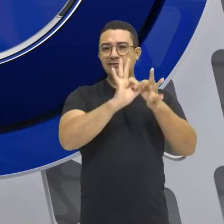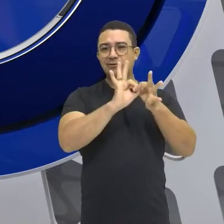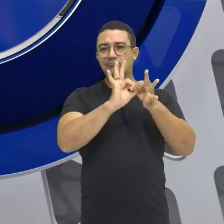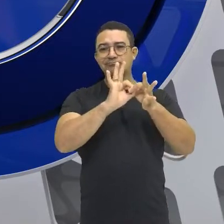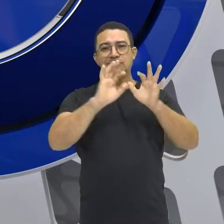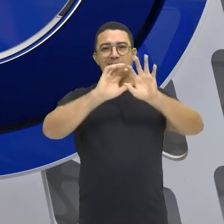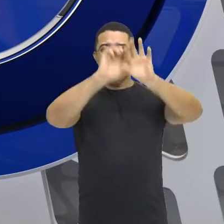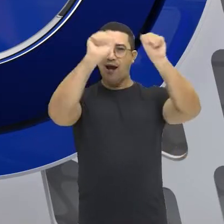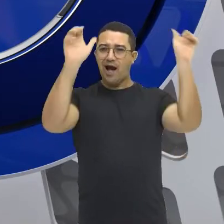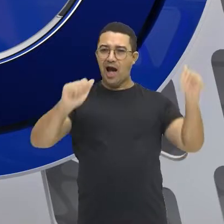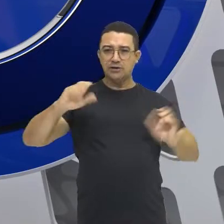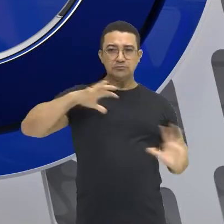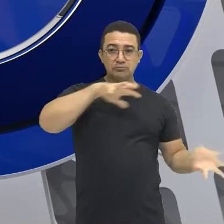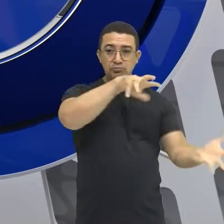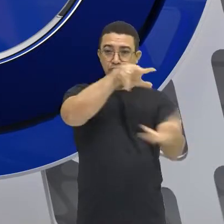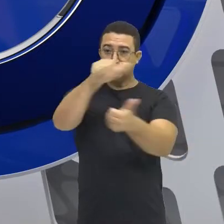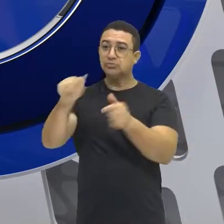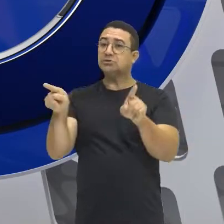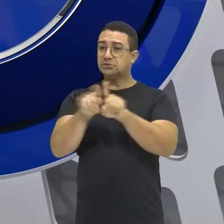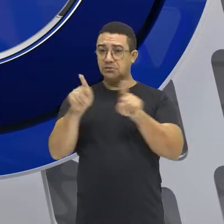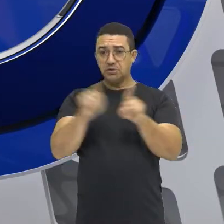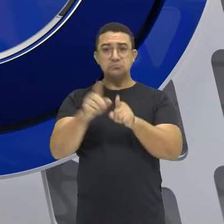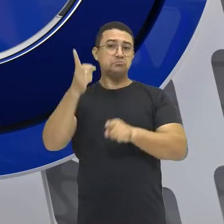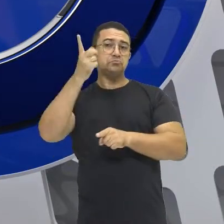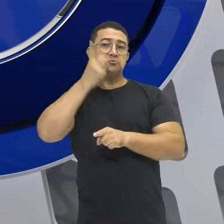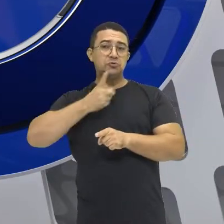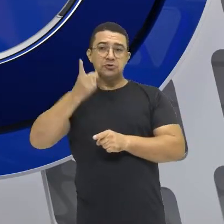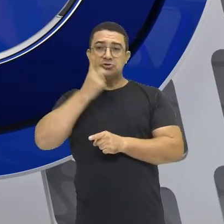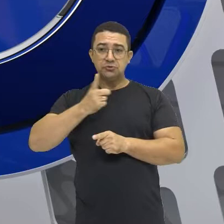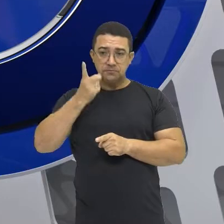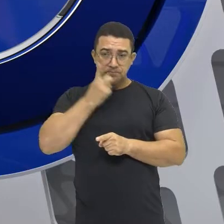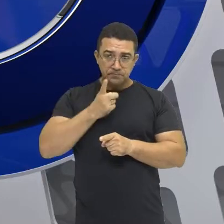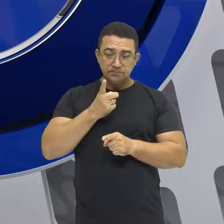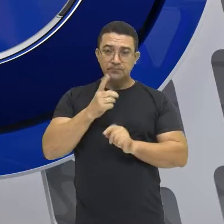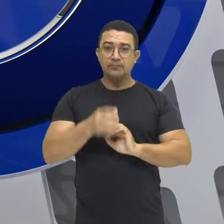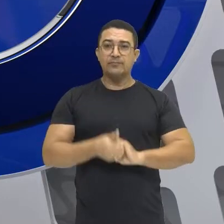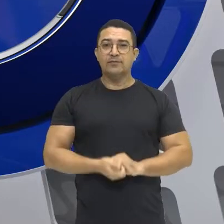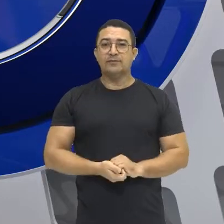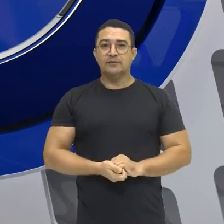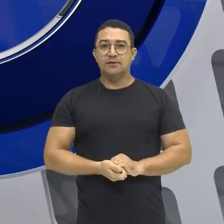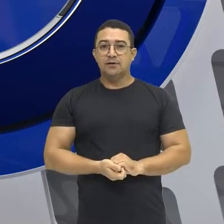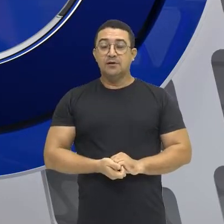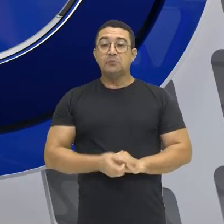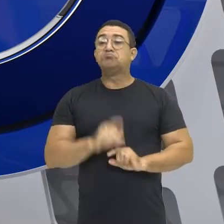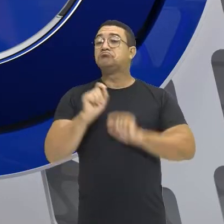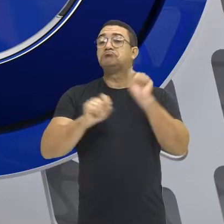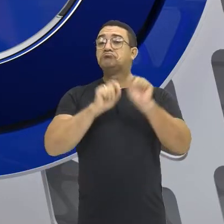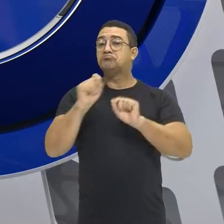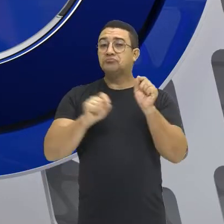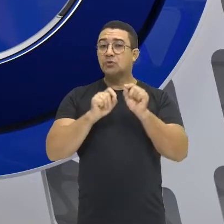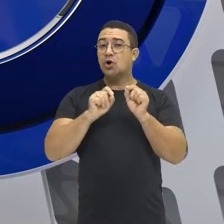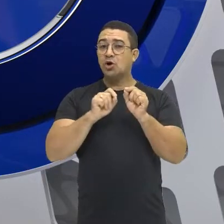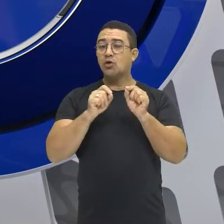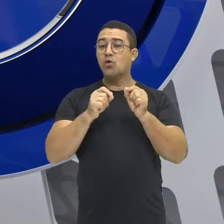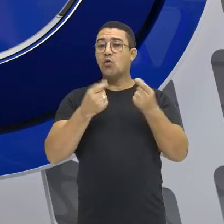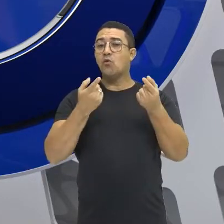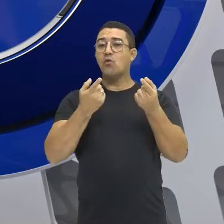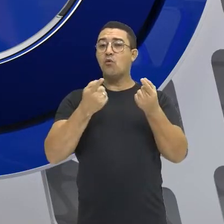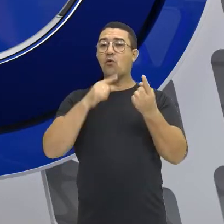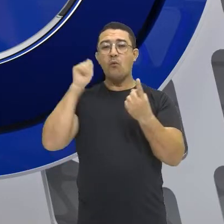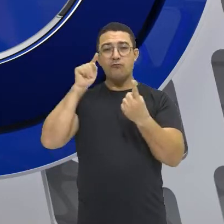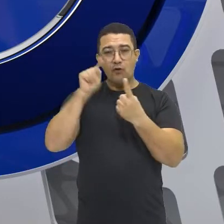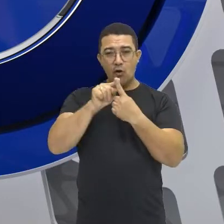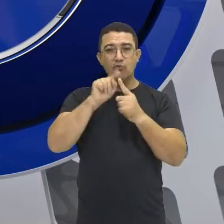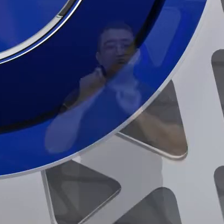arte universal e o nosso dia a dia. Ok? Então vamos lá para o nosso objeto de conhecimento da nossa terceira